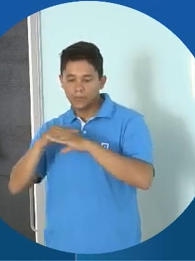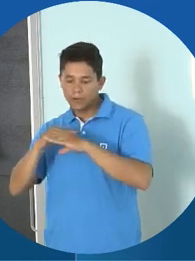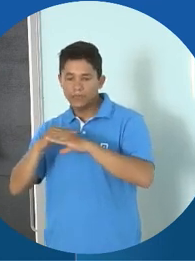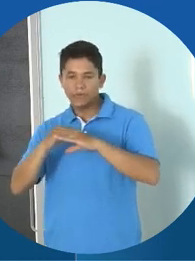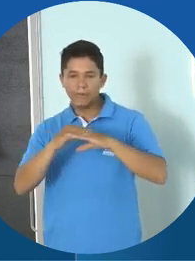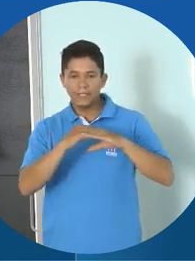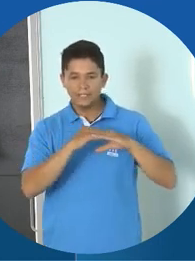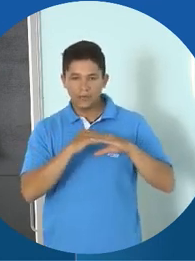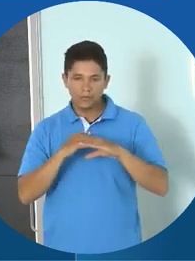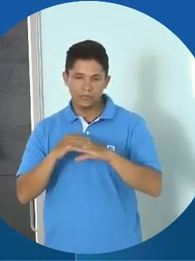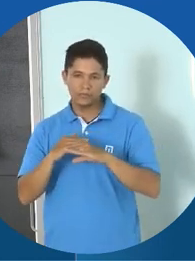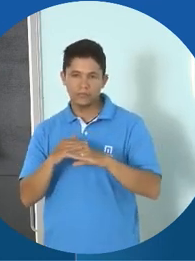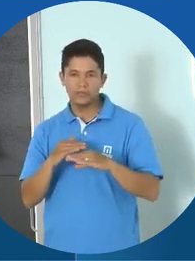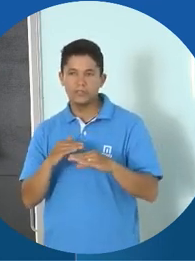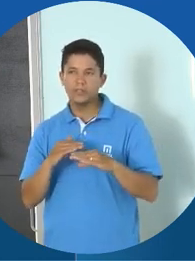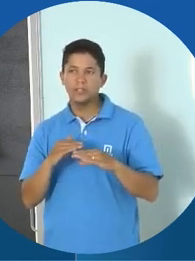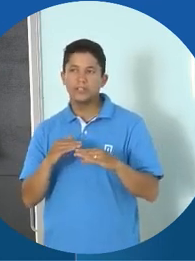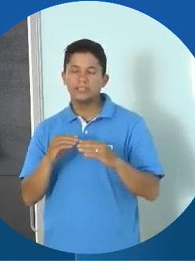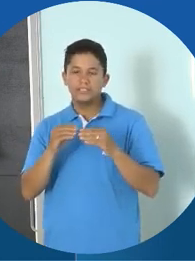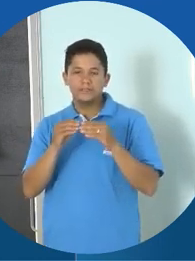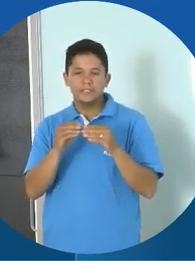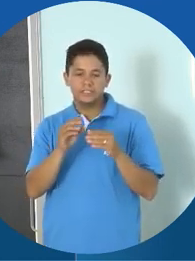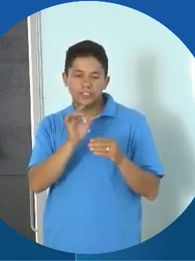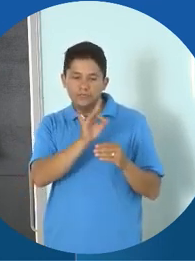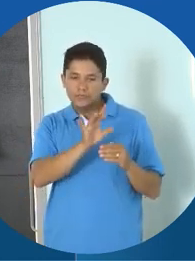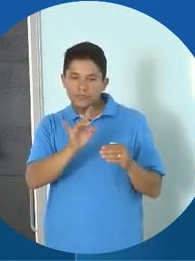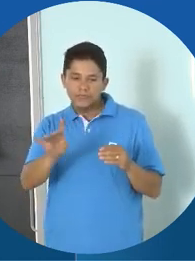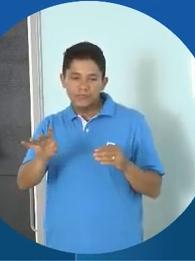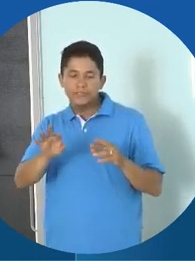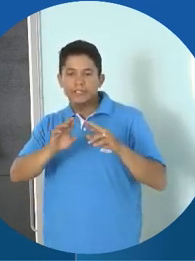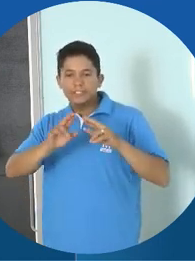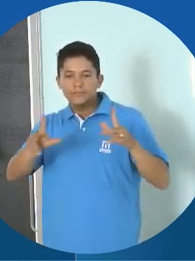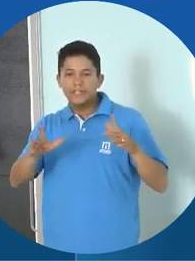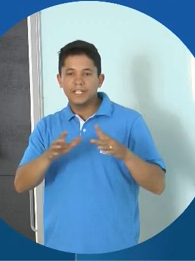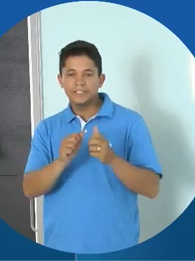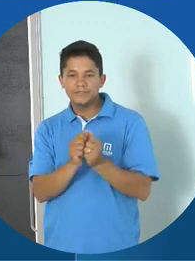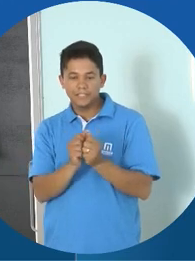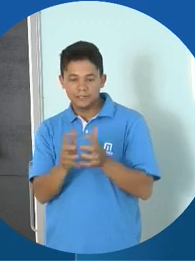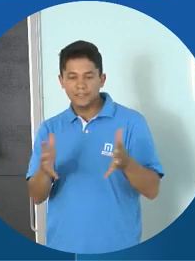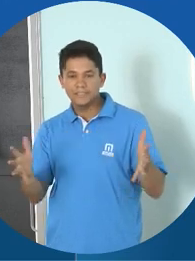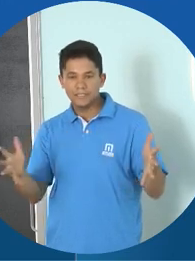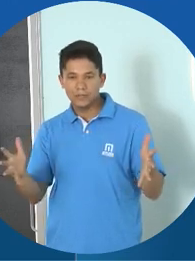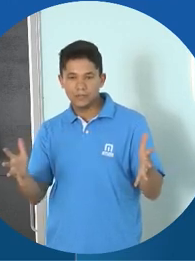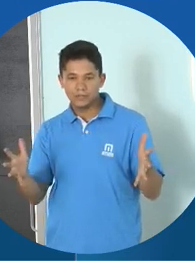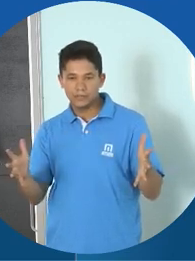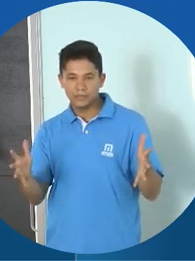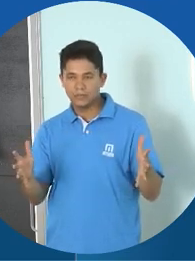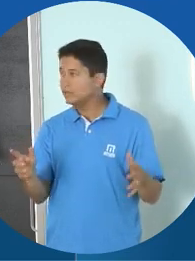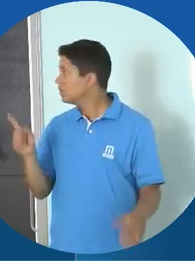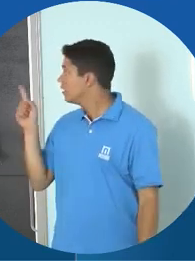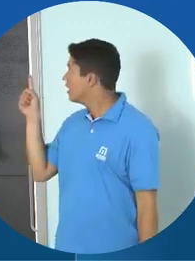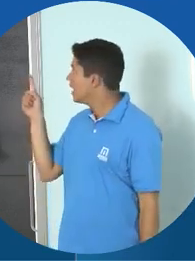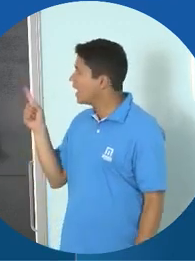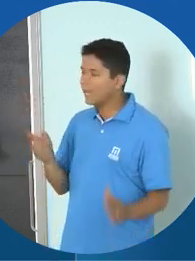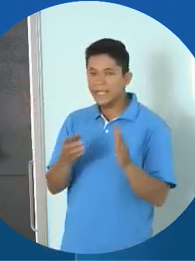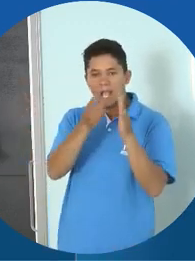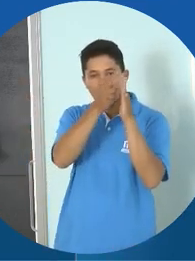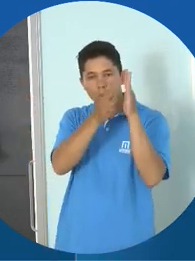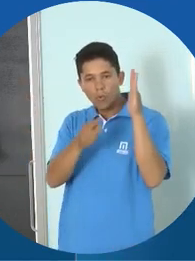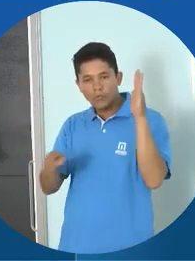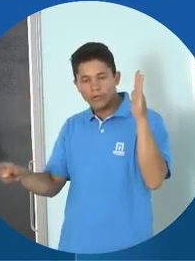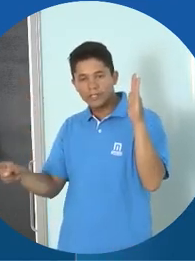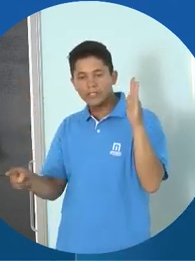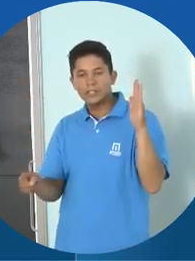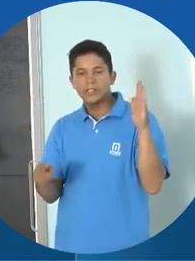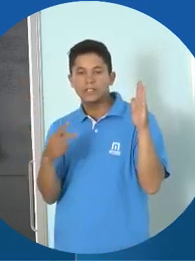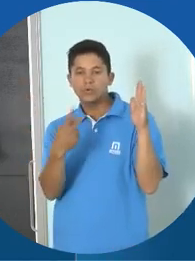diferentes fases de expansão, traçando com a curva de comportamento do material ter